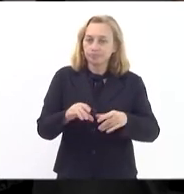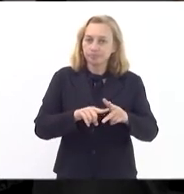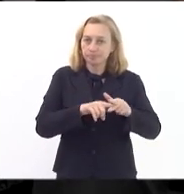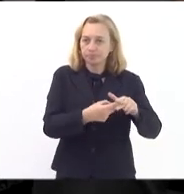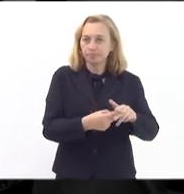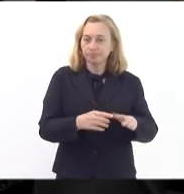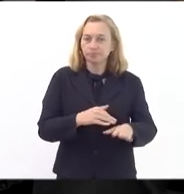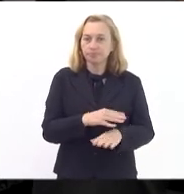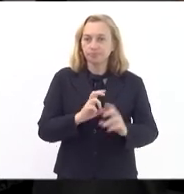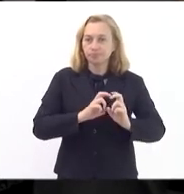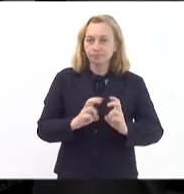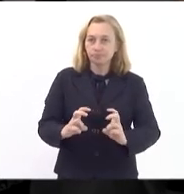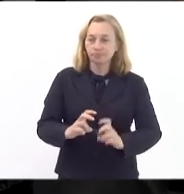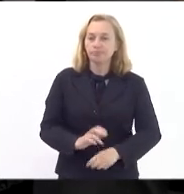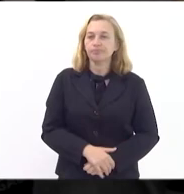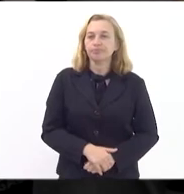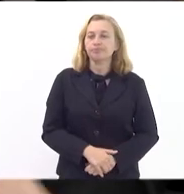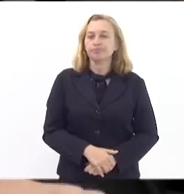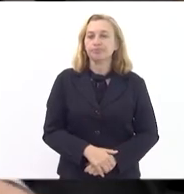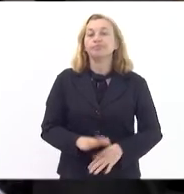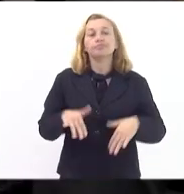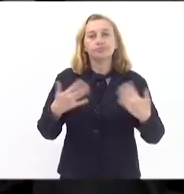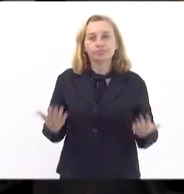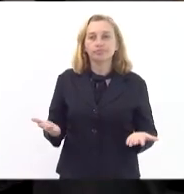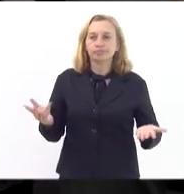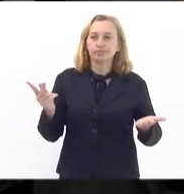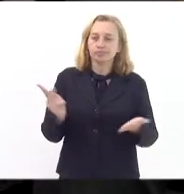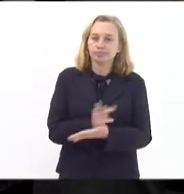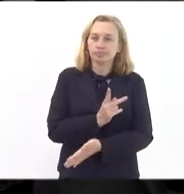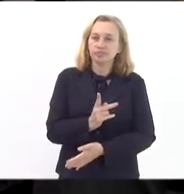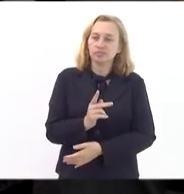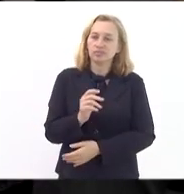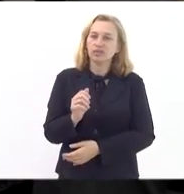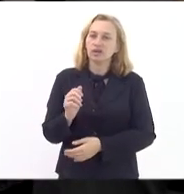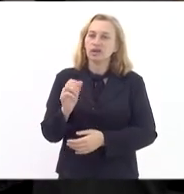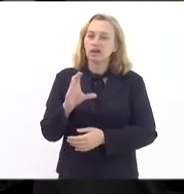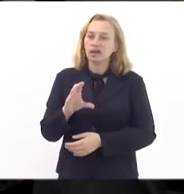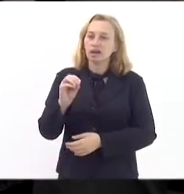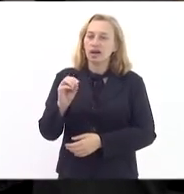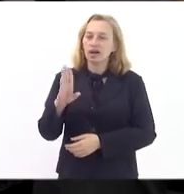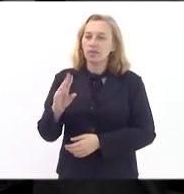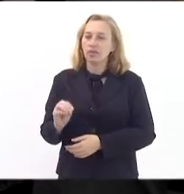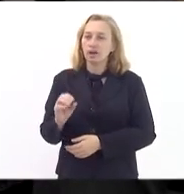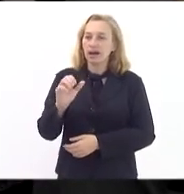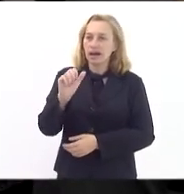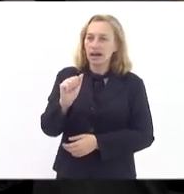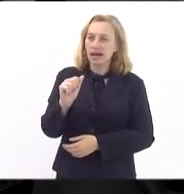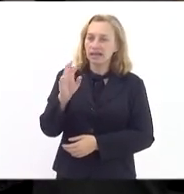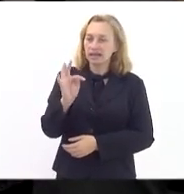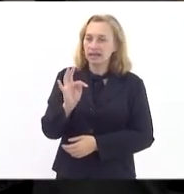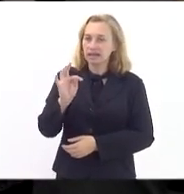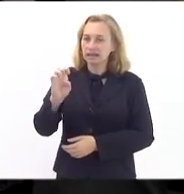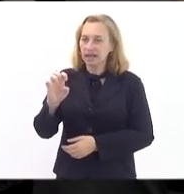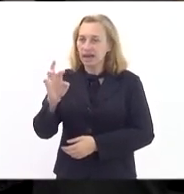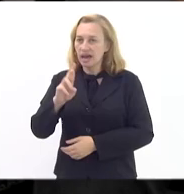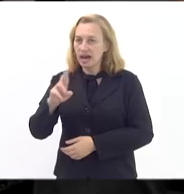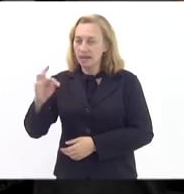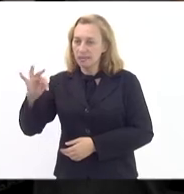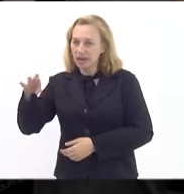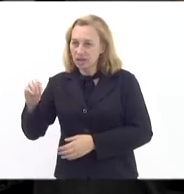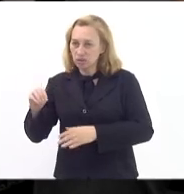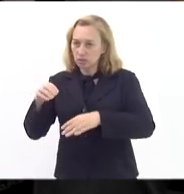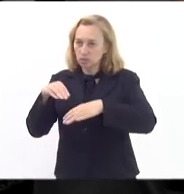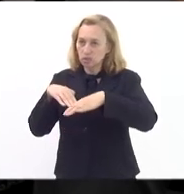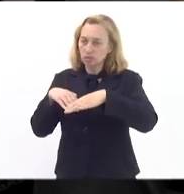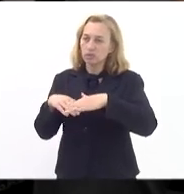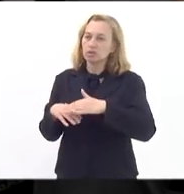manutenção e quando se trata do cabo de aterramento os trens têm um sistema de aterramento e esse